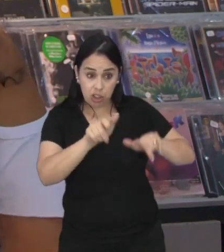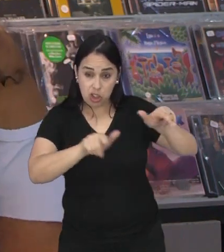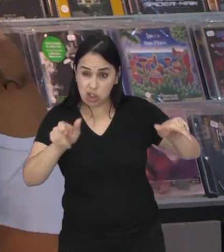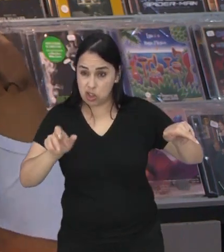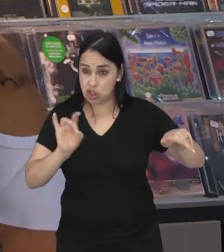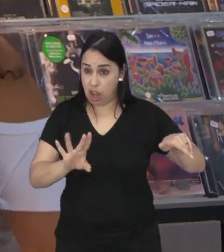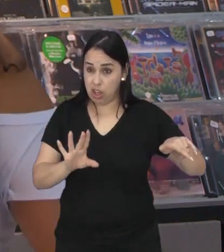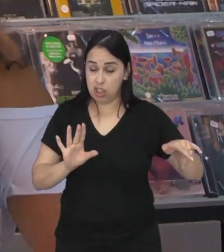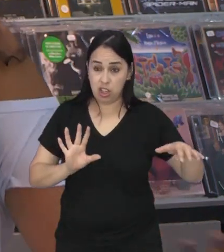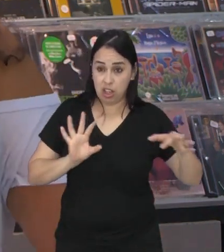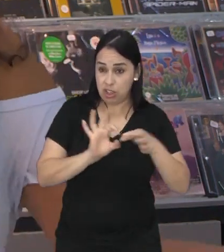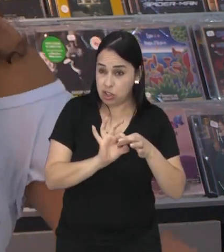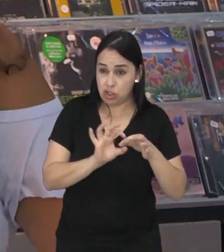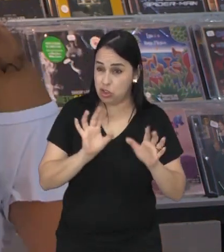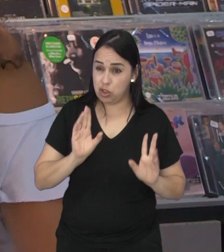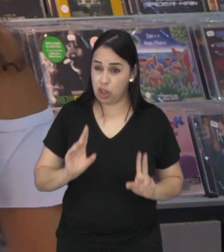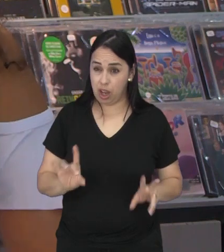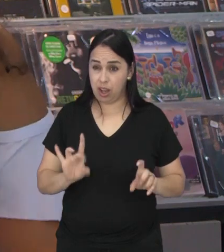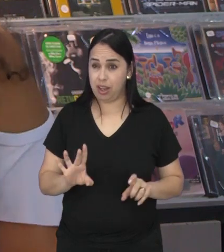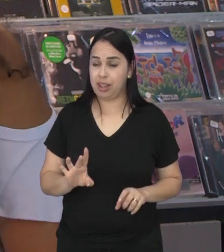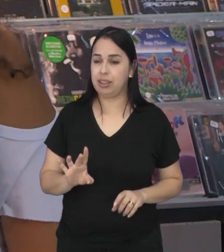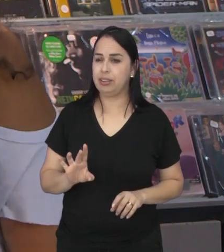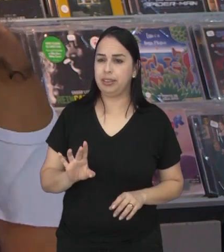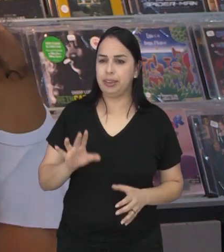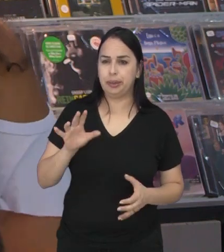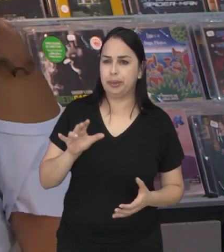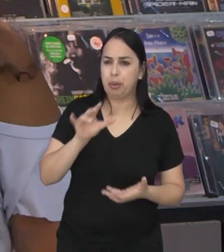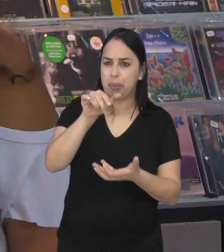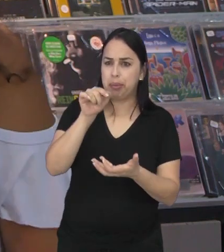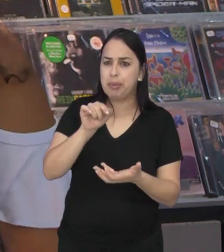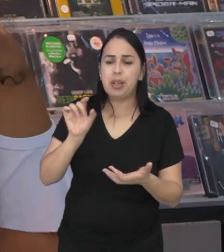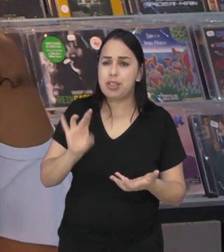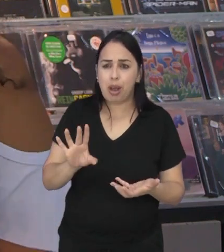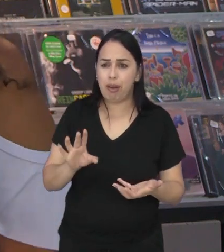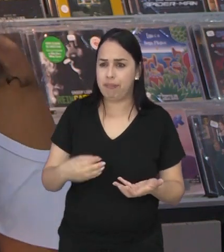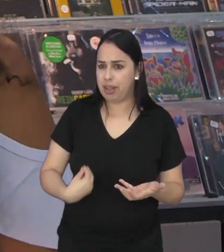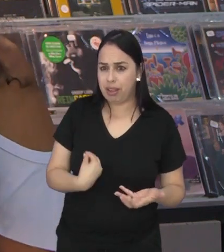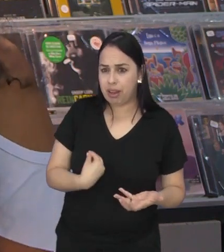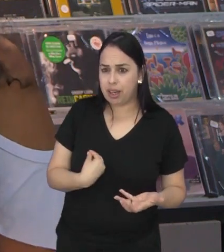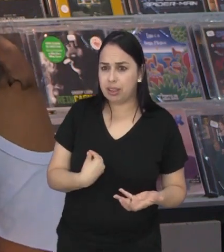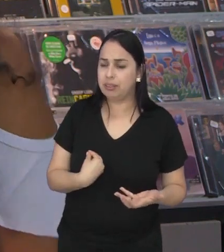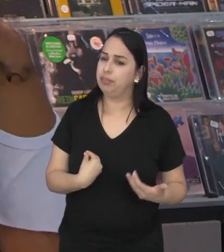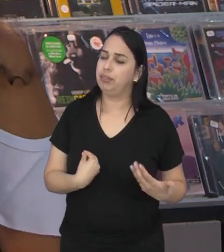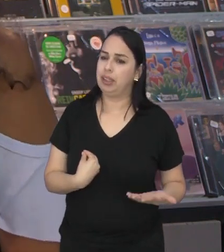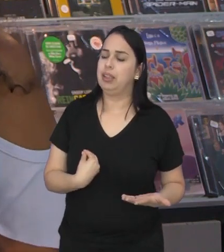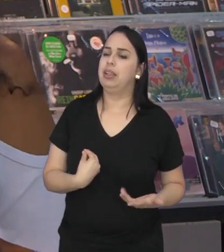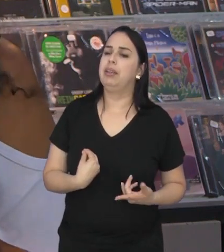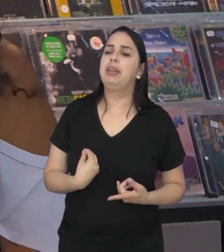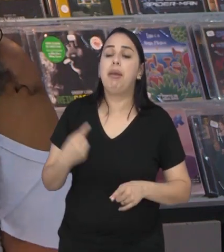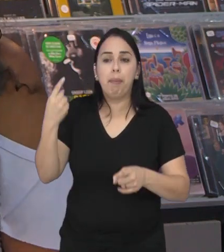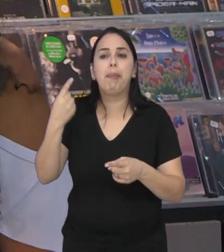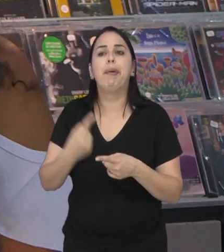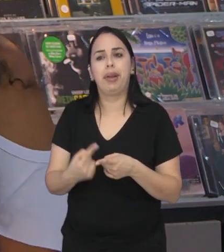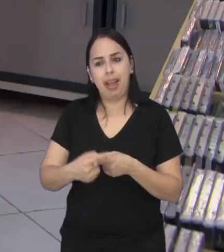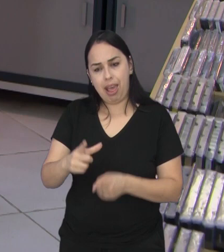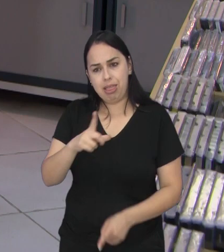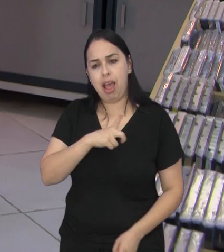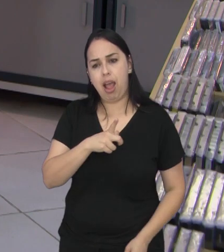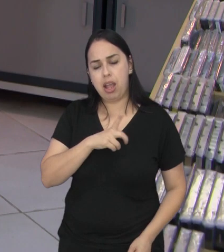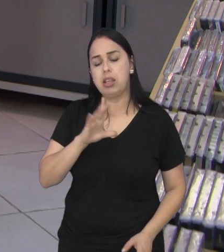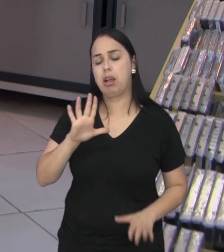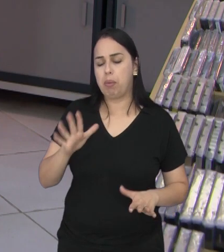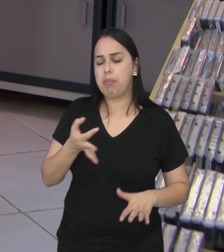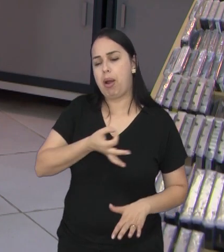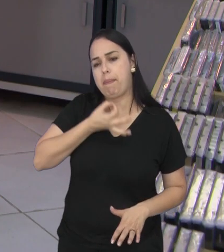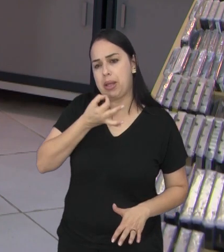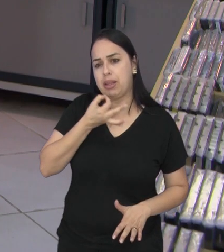de pessoas, né? Enfim, numa terra, e aí, é só isso, né? Tem um porquê, né? Então eu acredito